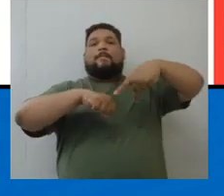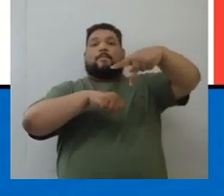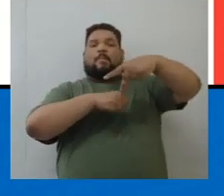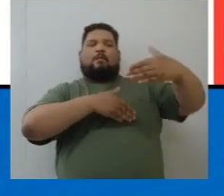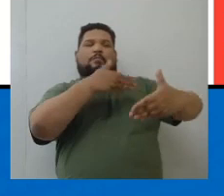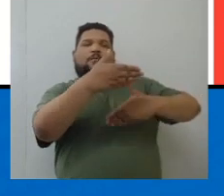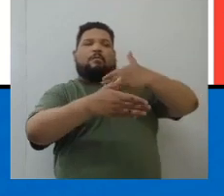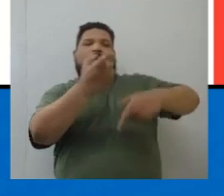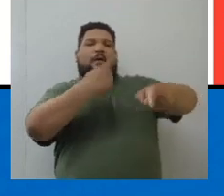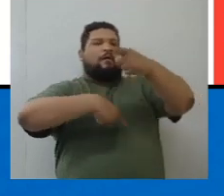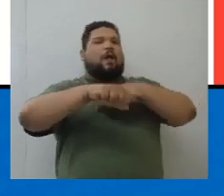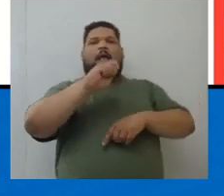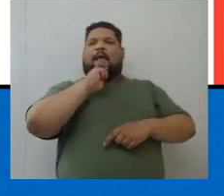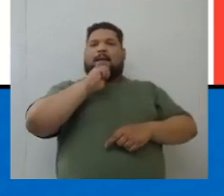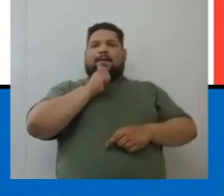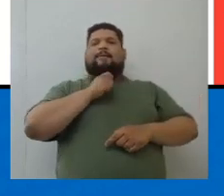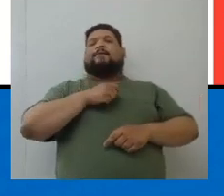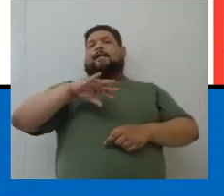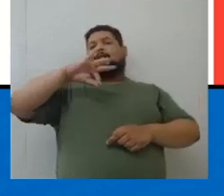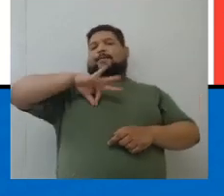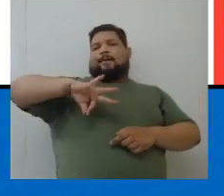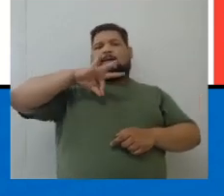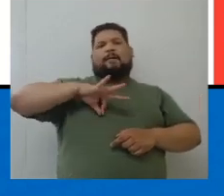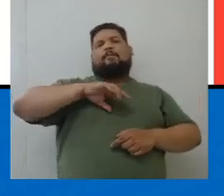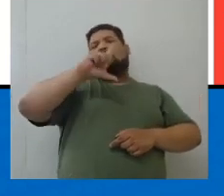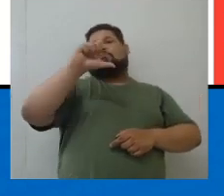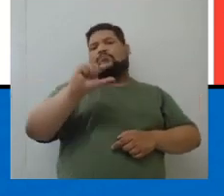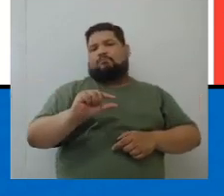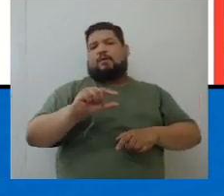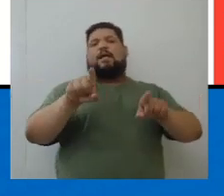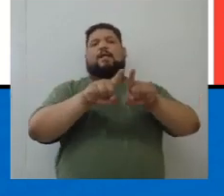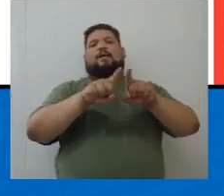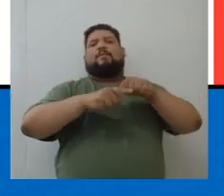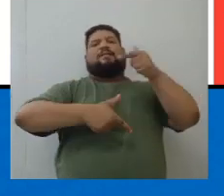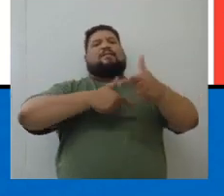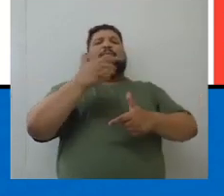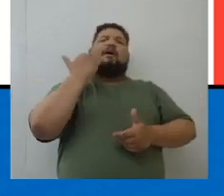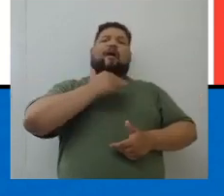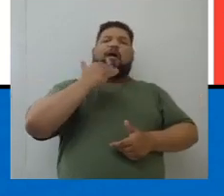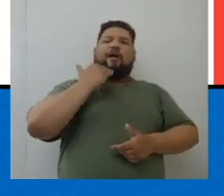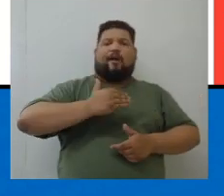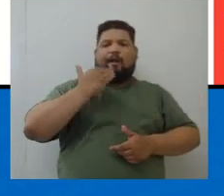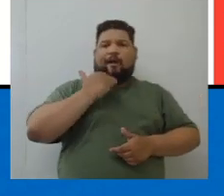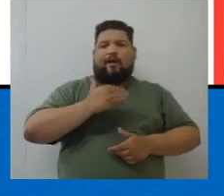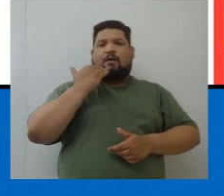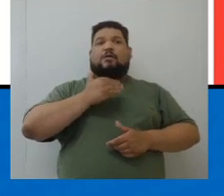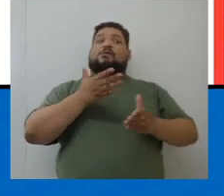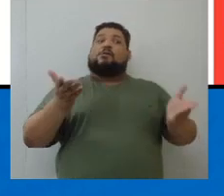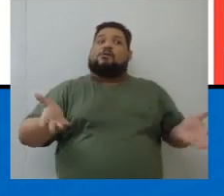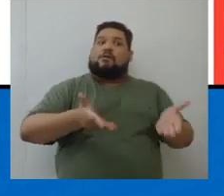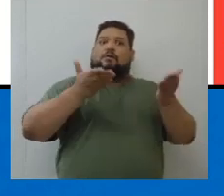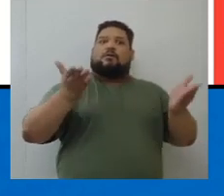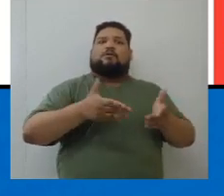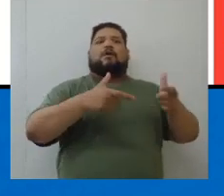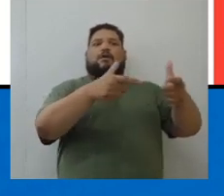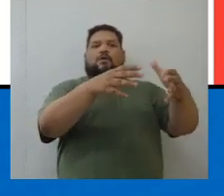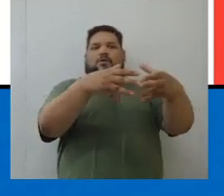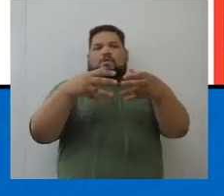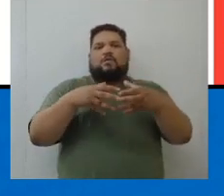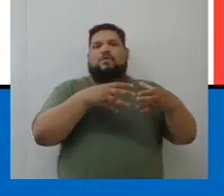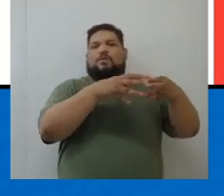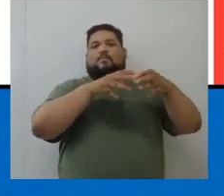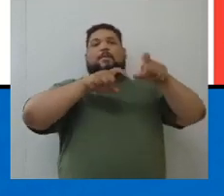inverso. Eles têm baixos salários no campo, têm precariedade nas condições de trabalho e pouco incentivo aos pequenos